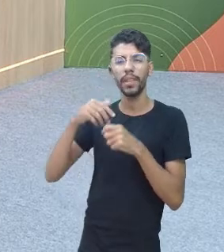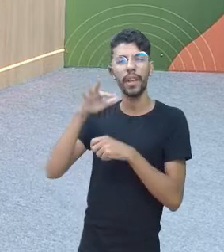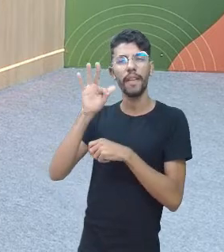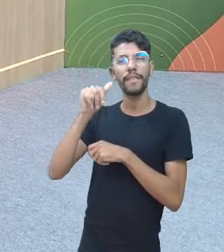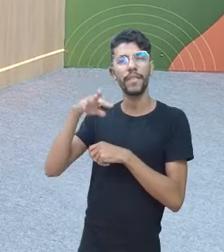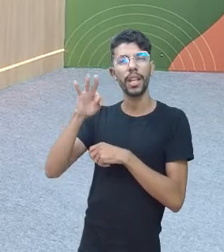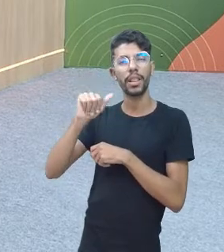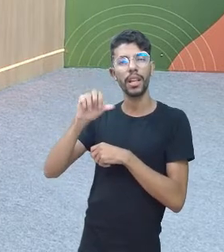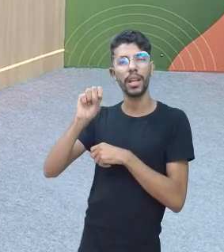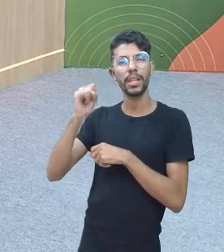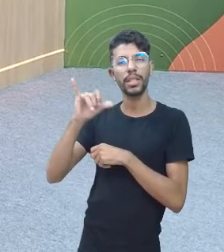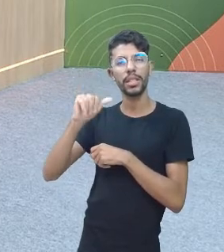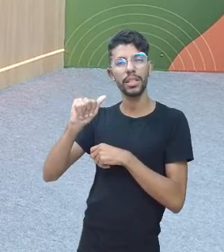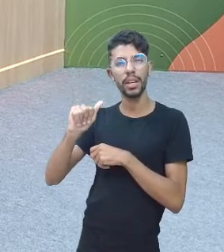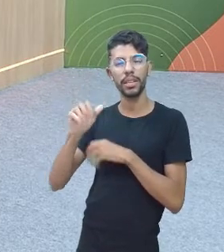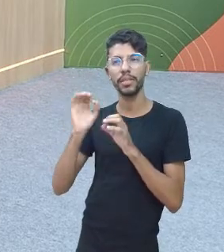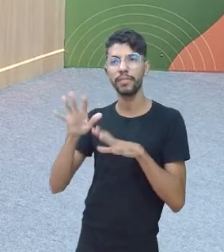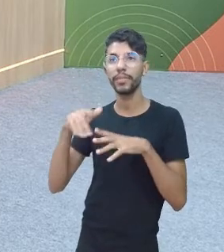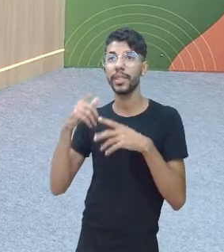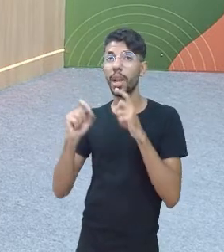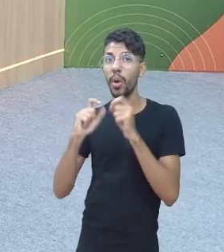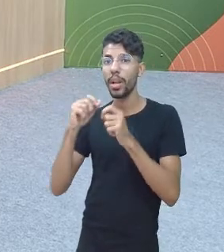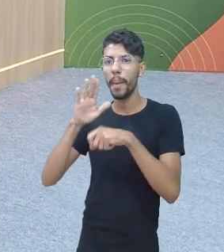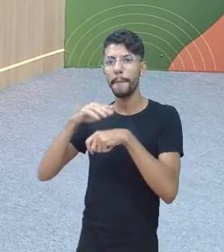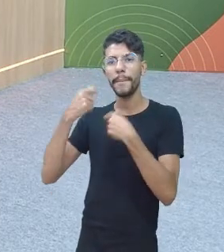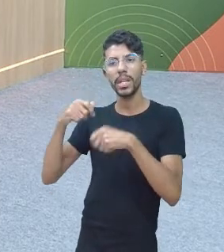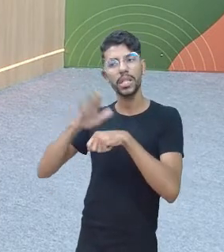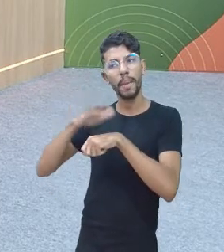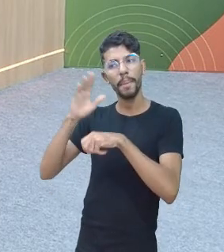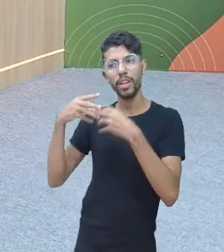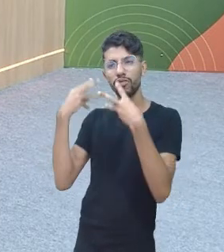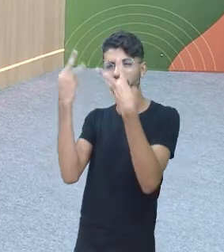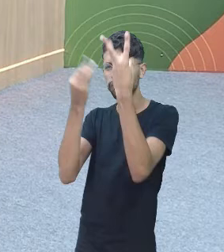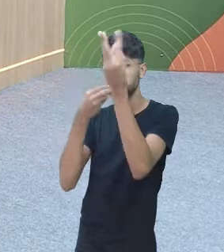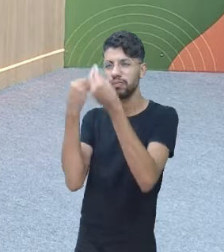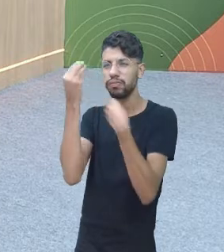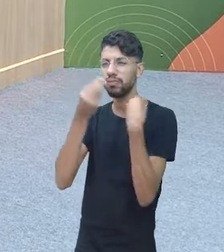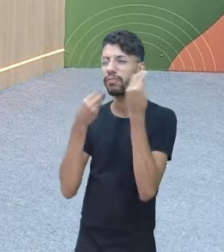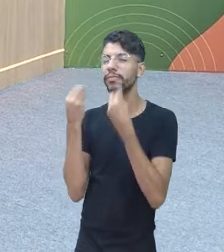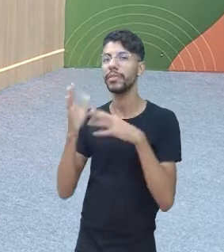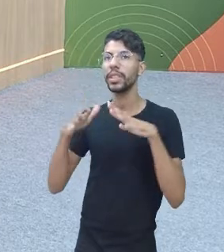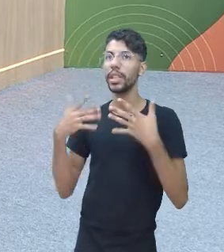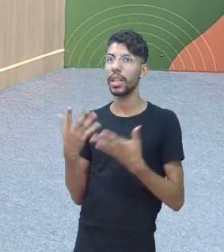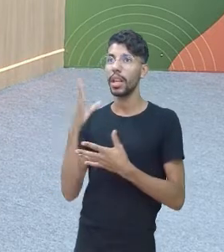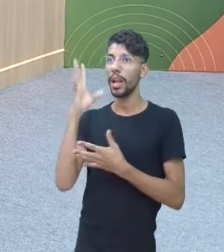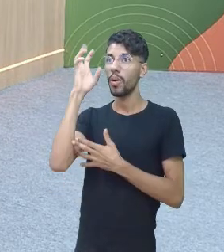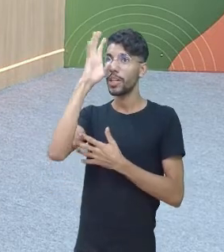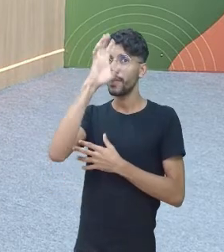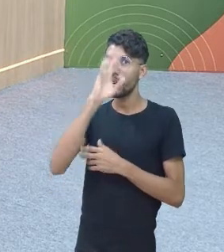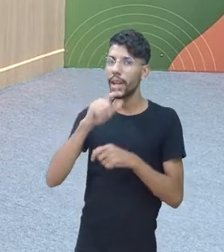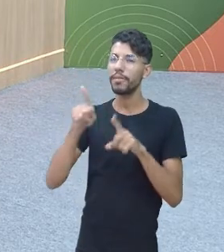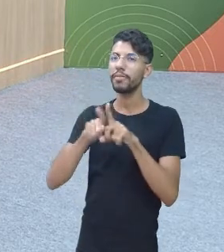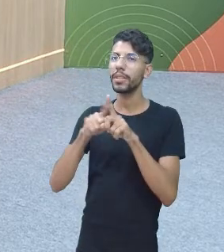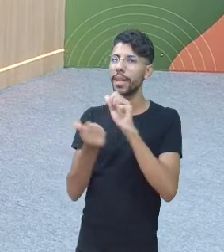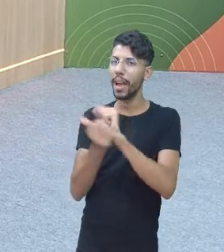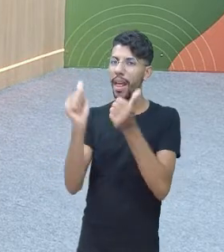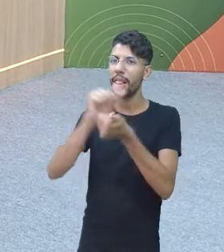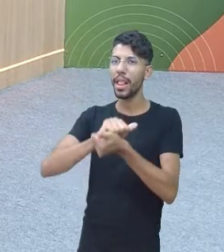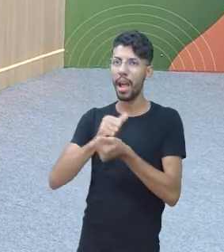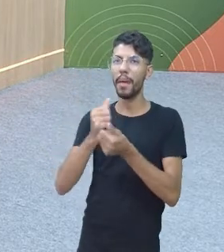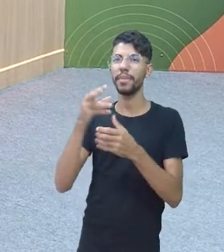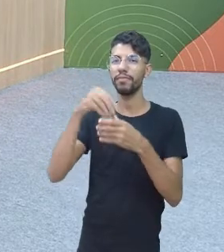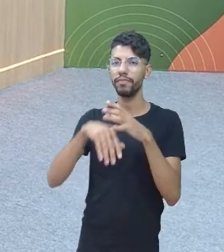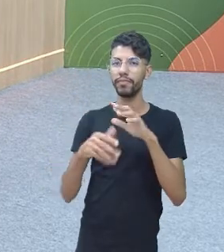do que uma simples maquiagem para o dia a dia. Então, o nível de dificuldade também vai ser adaptado no tutorial, tá